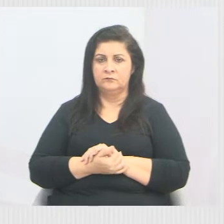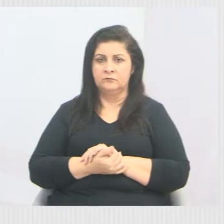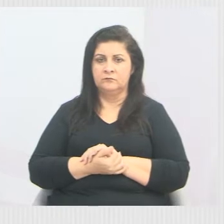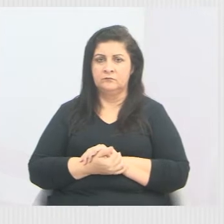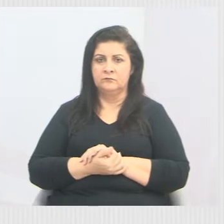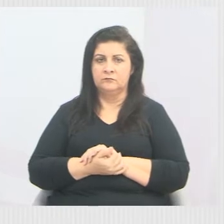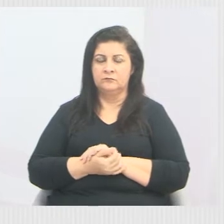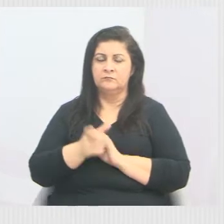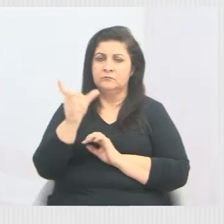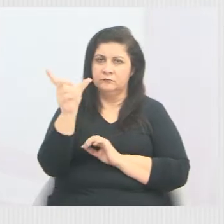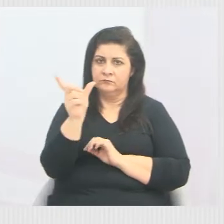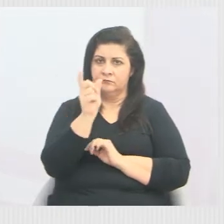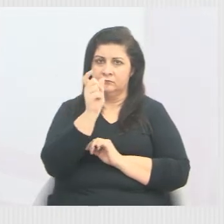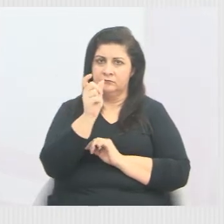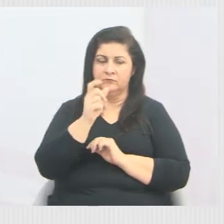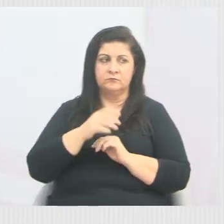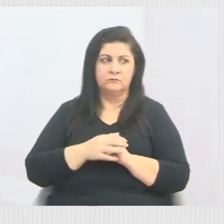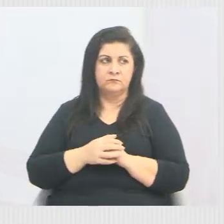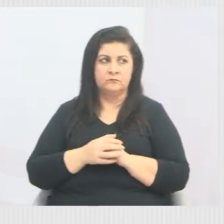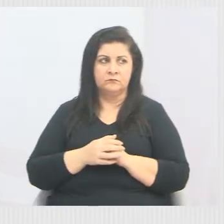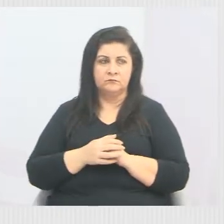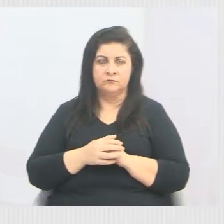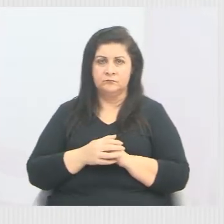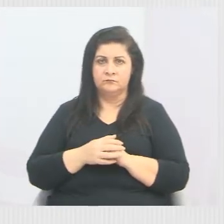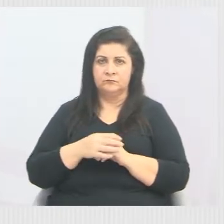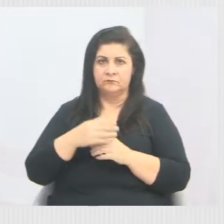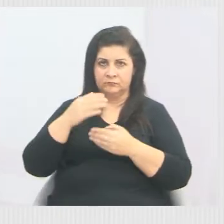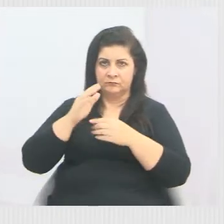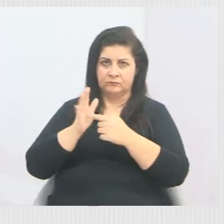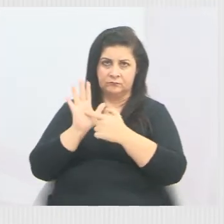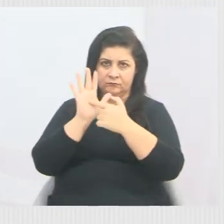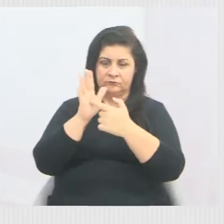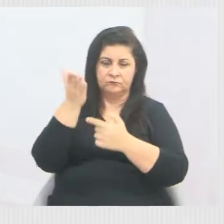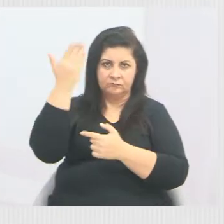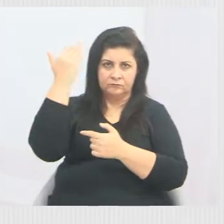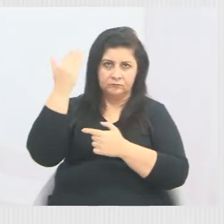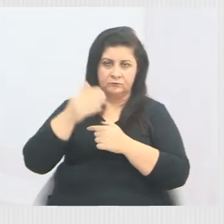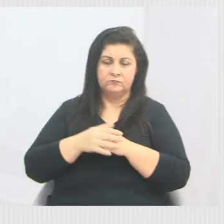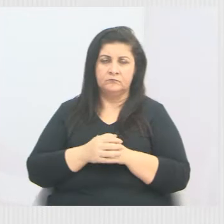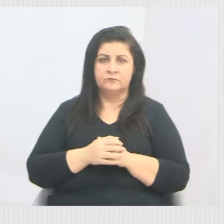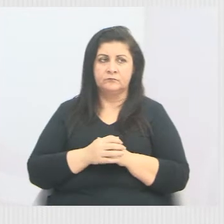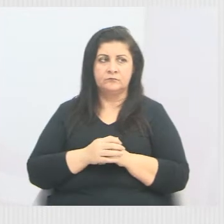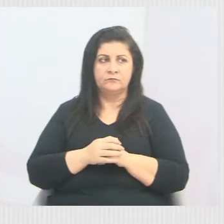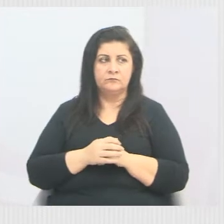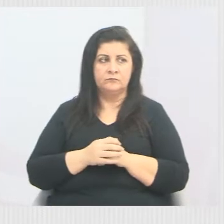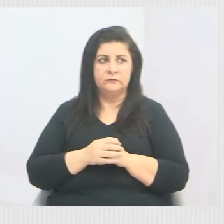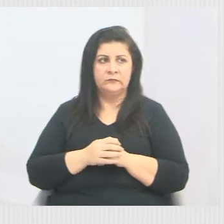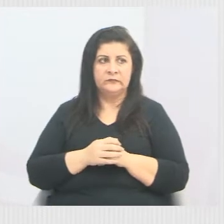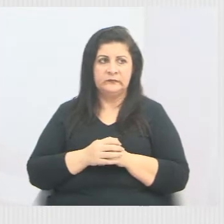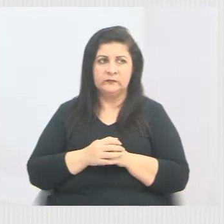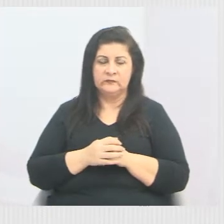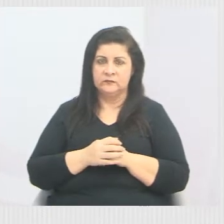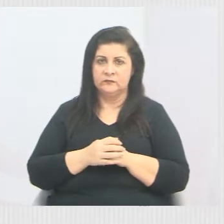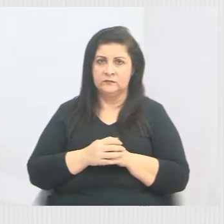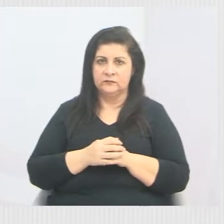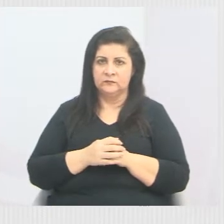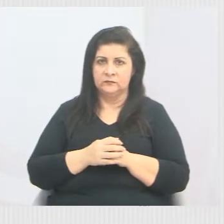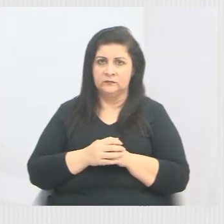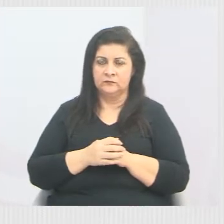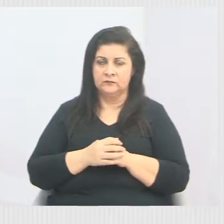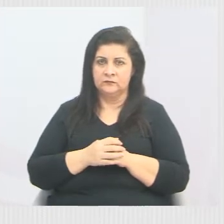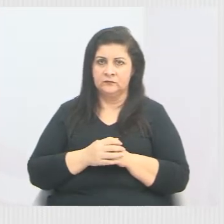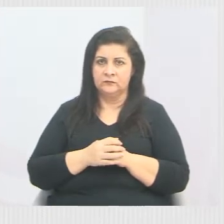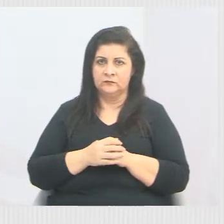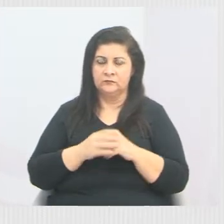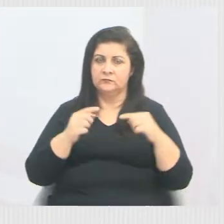Receitas. Aqui é um resumo dos dois quadros anteriores apresentados. Aqui temos a corrente, que